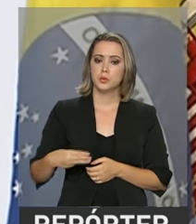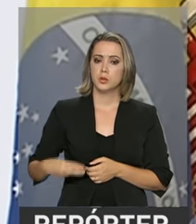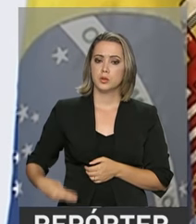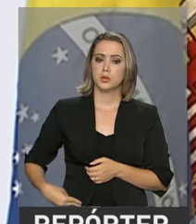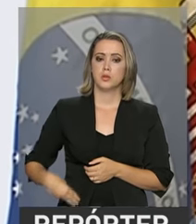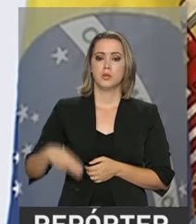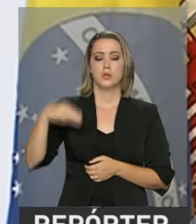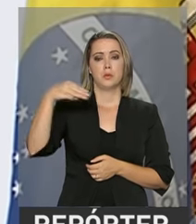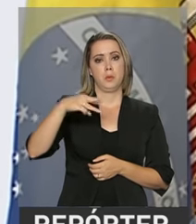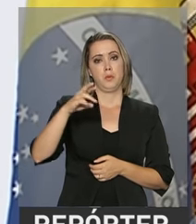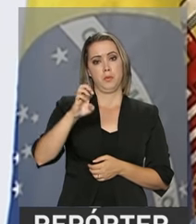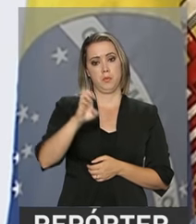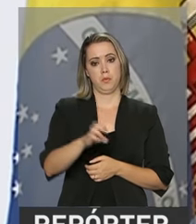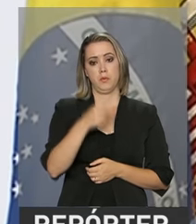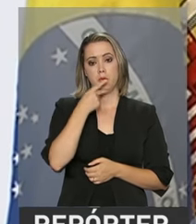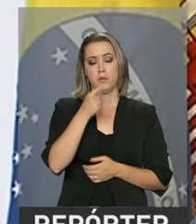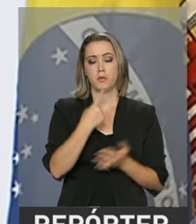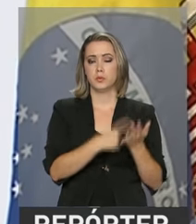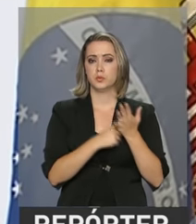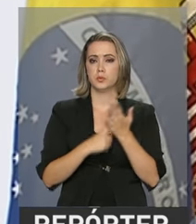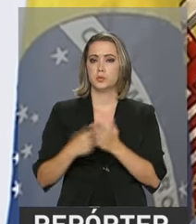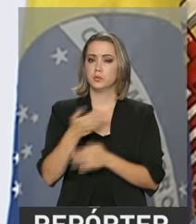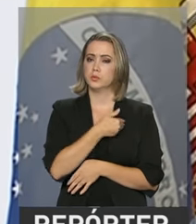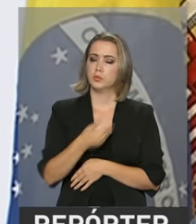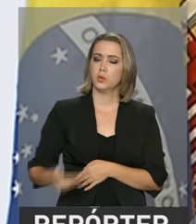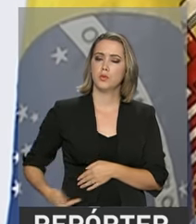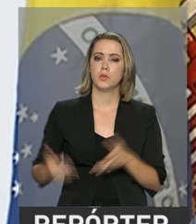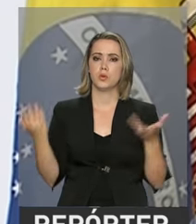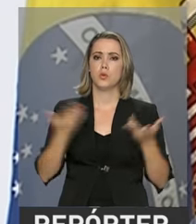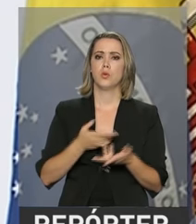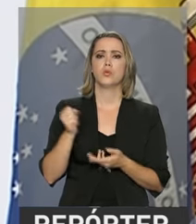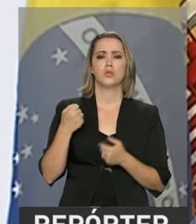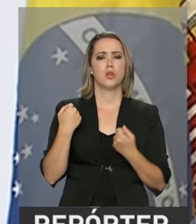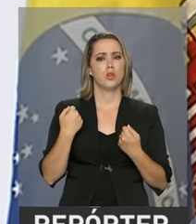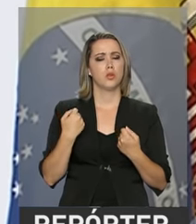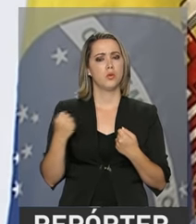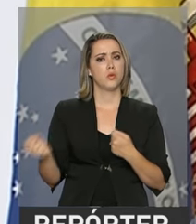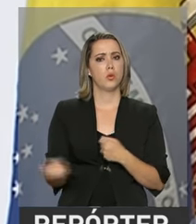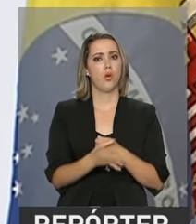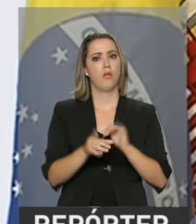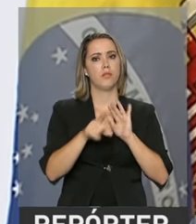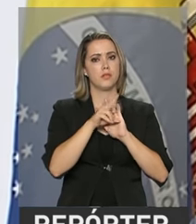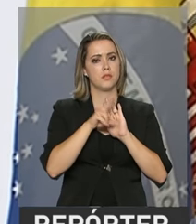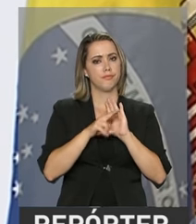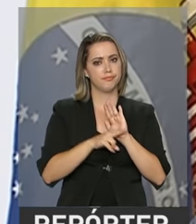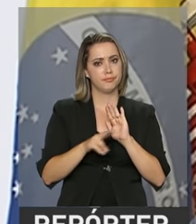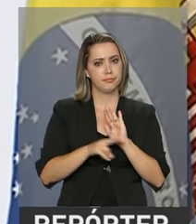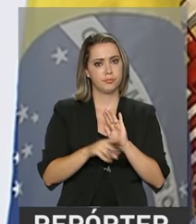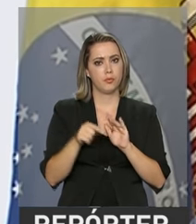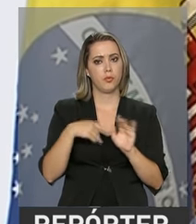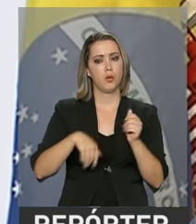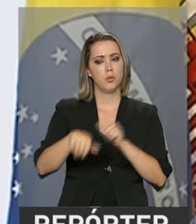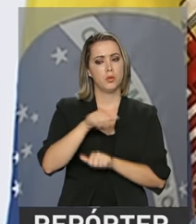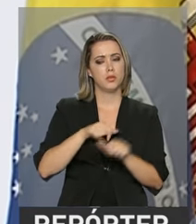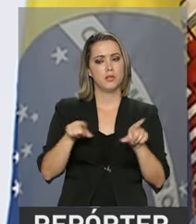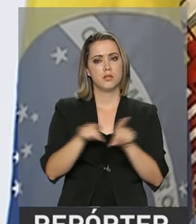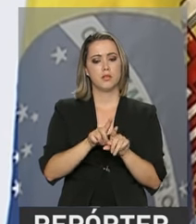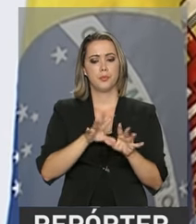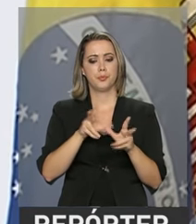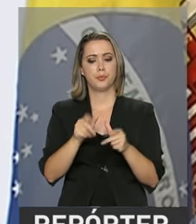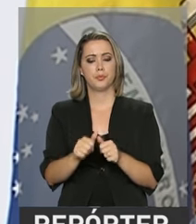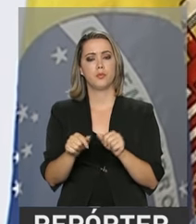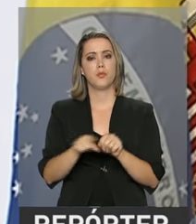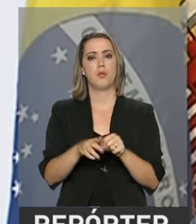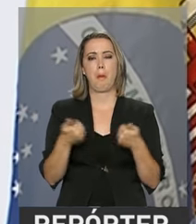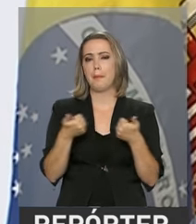lembrou que a agenda de governo no brasil hoje é reformista mudanças também nas relações internacionais e busca